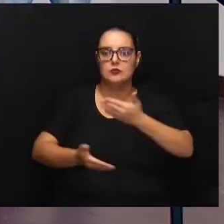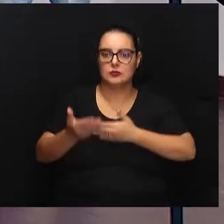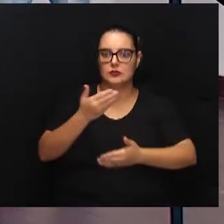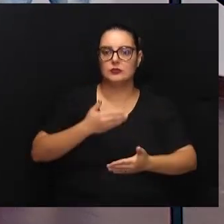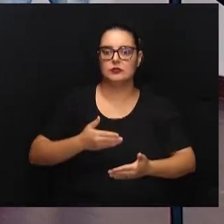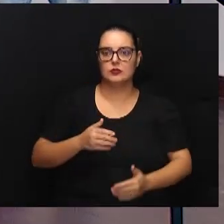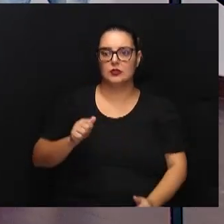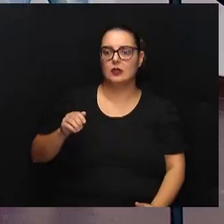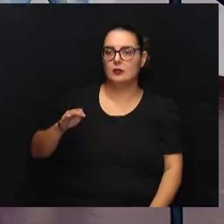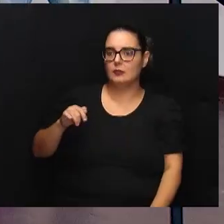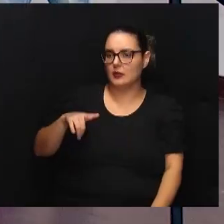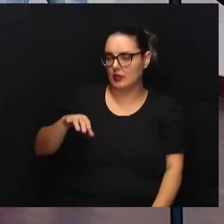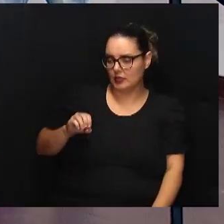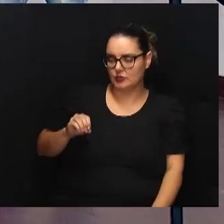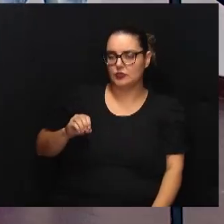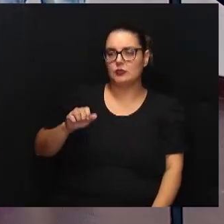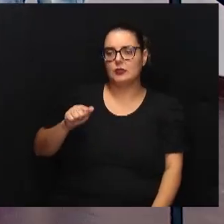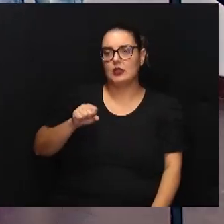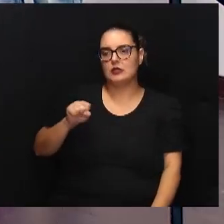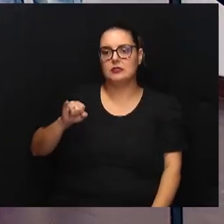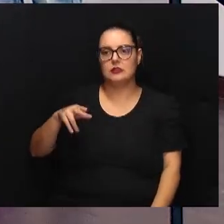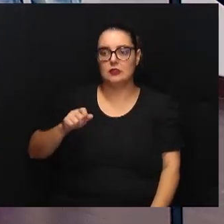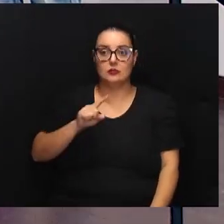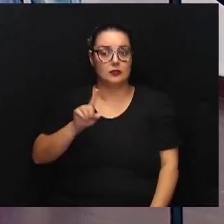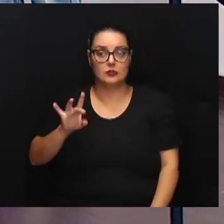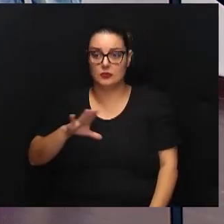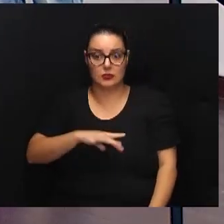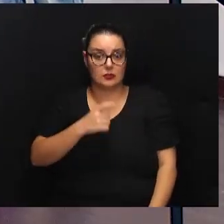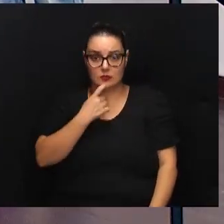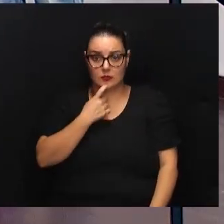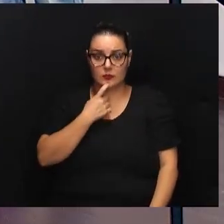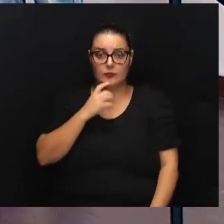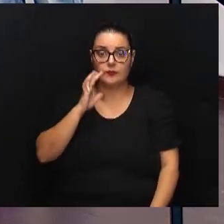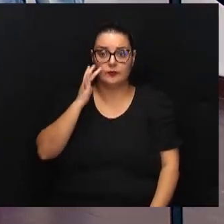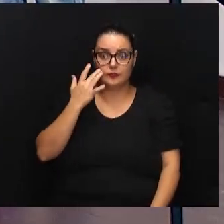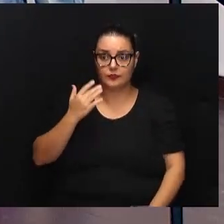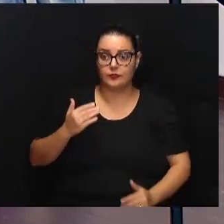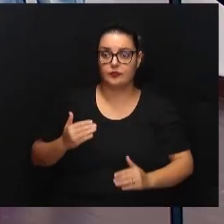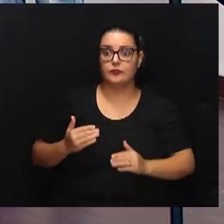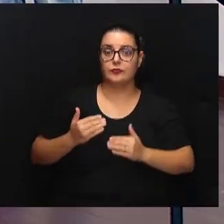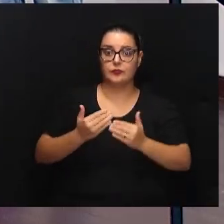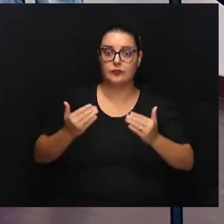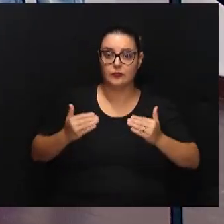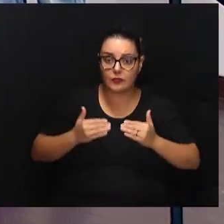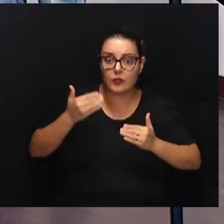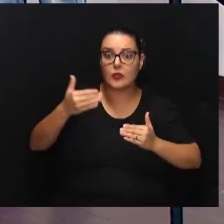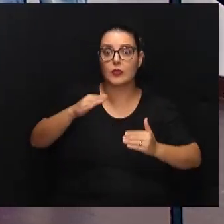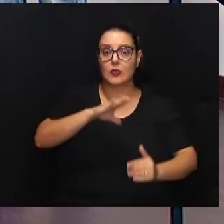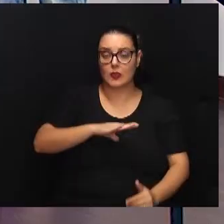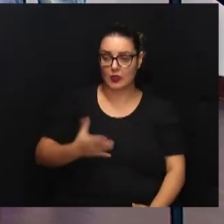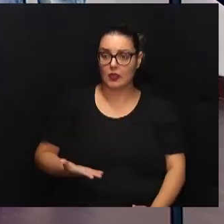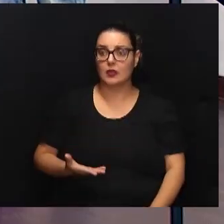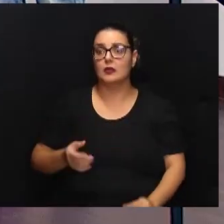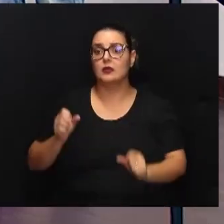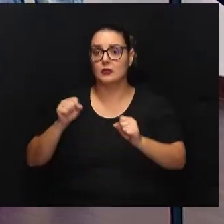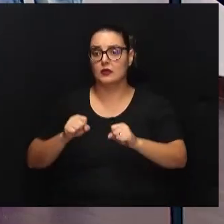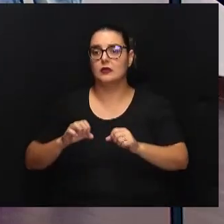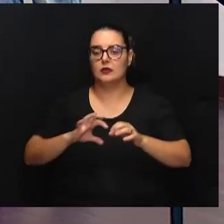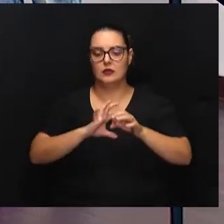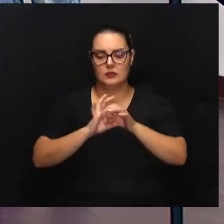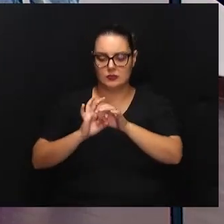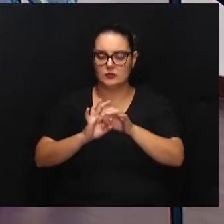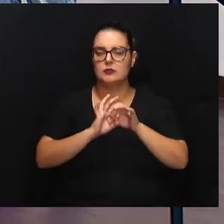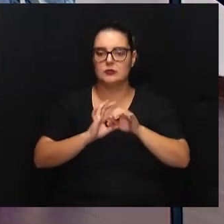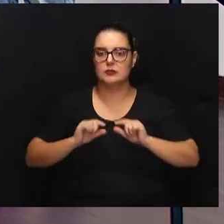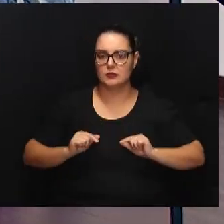Campinas. Acho que a gente tem que passar os muros da cidade e se unir nessa luta. Porque a luta LGBTQIAP+,